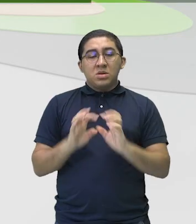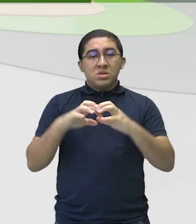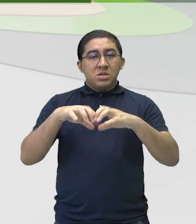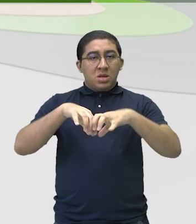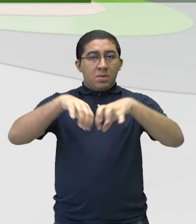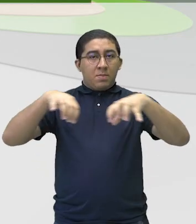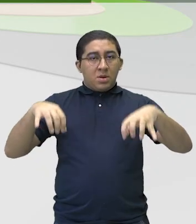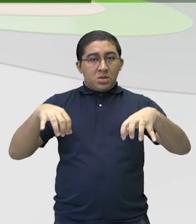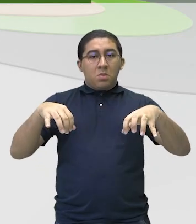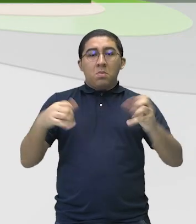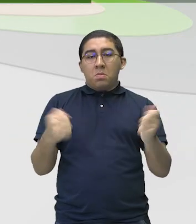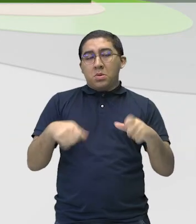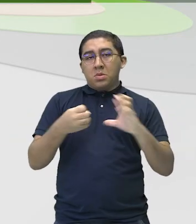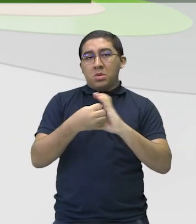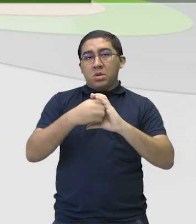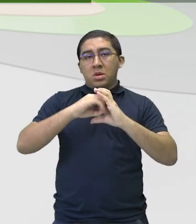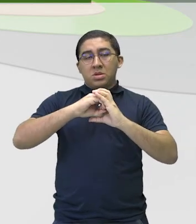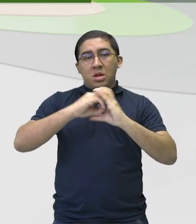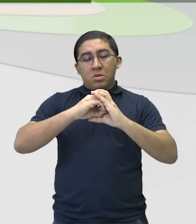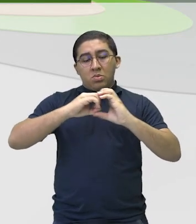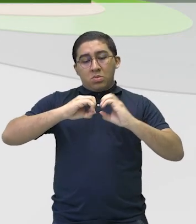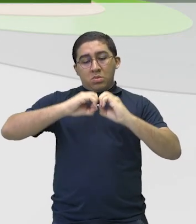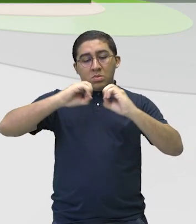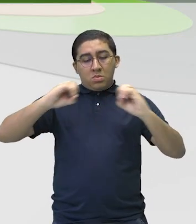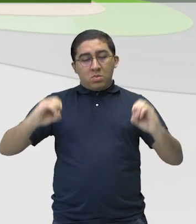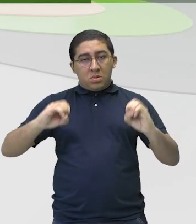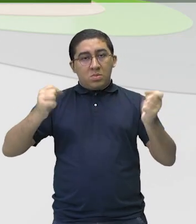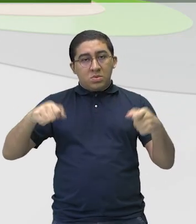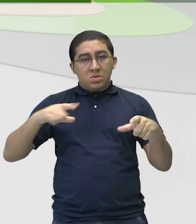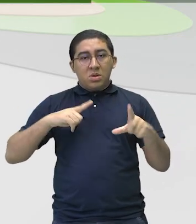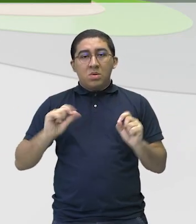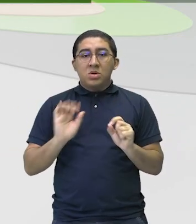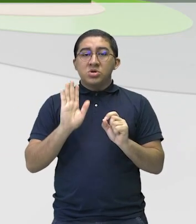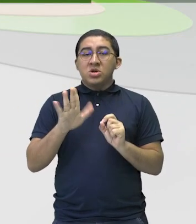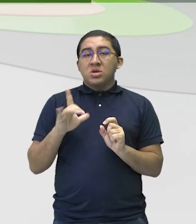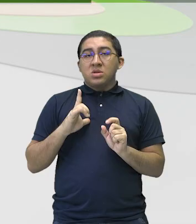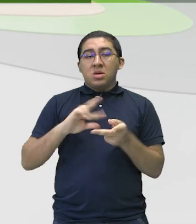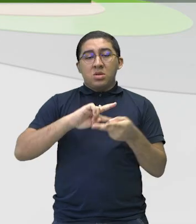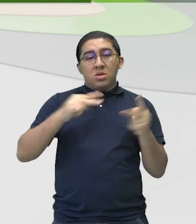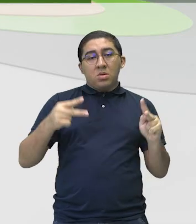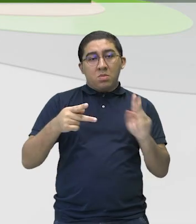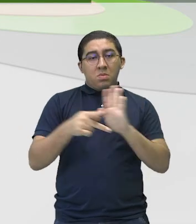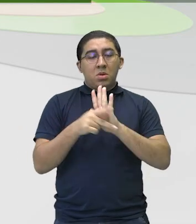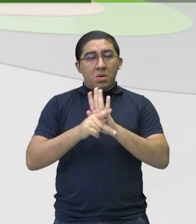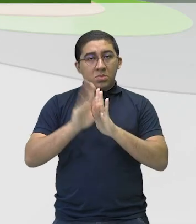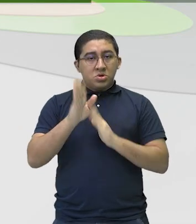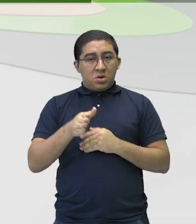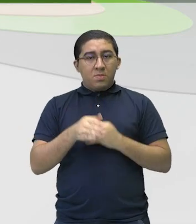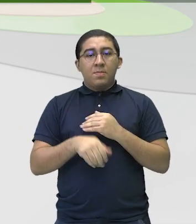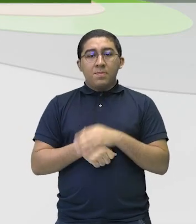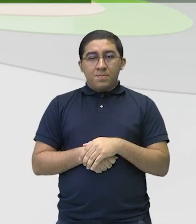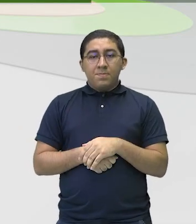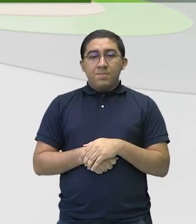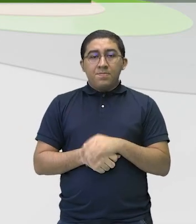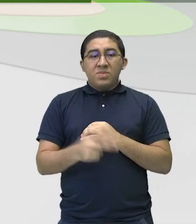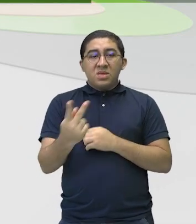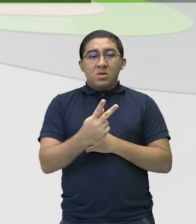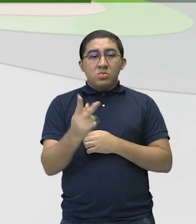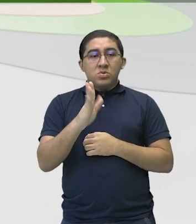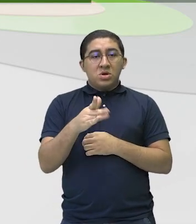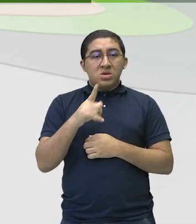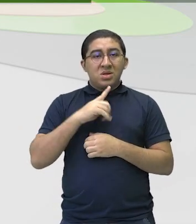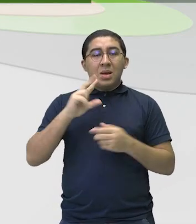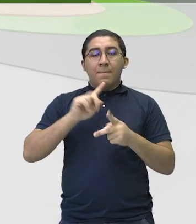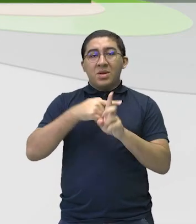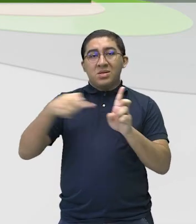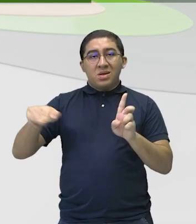separação, então, das células, findando, assim, a parte reducional da meiose, onde essas 2 células já têm metade